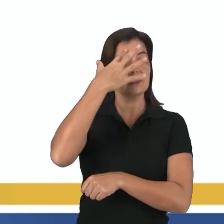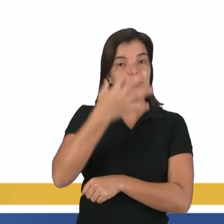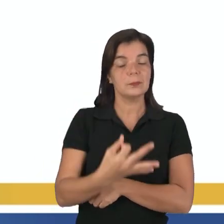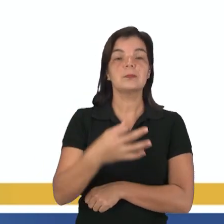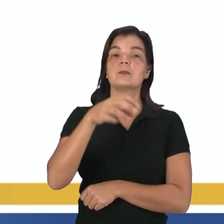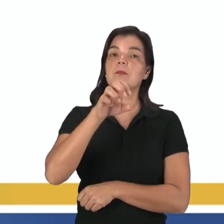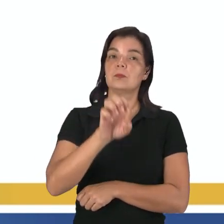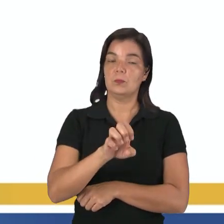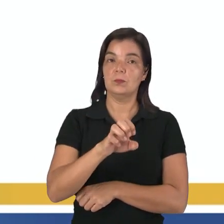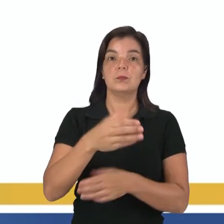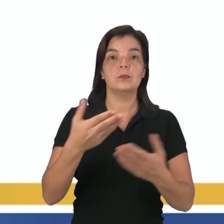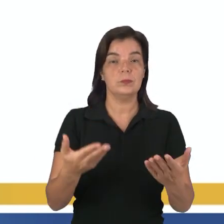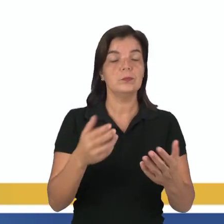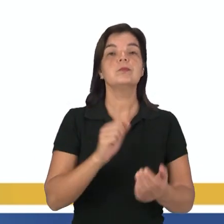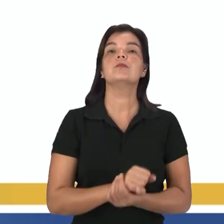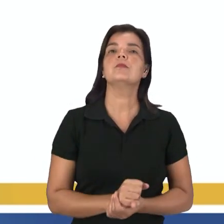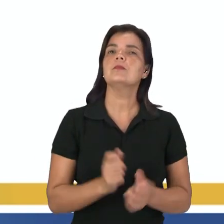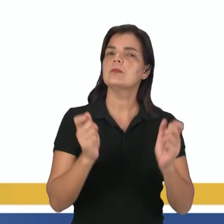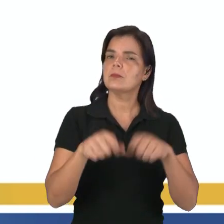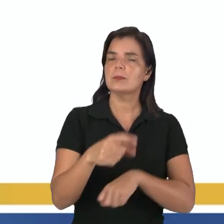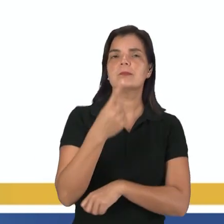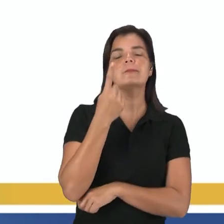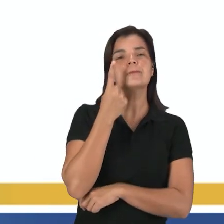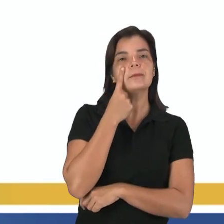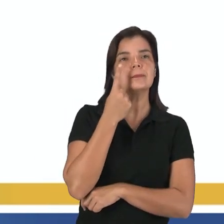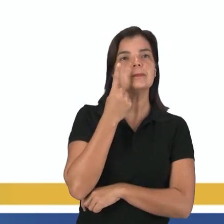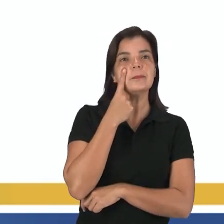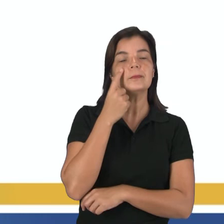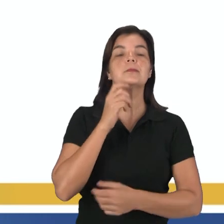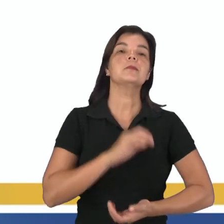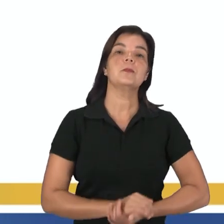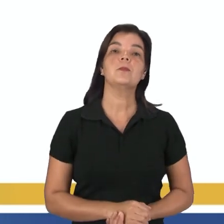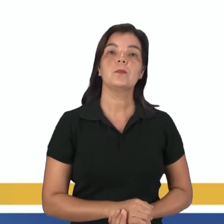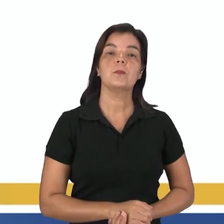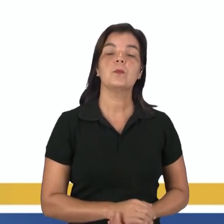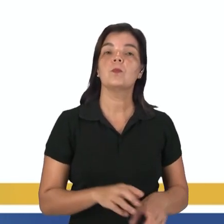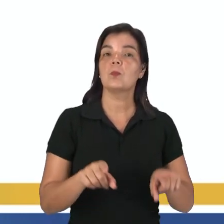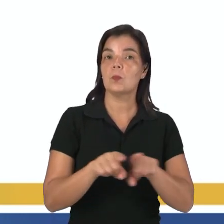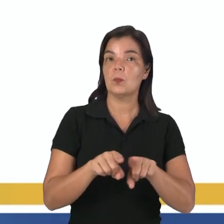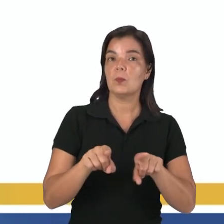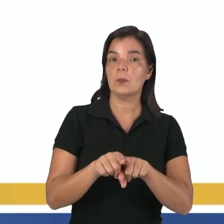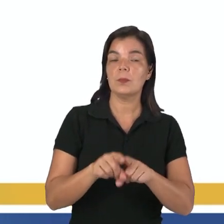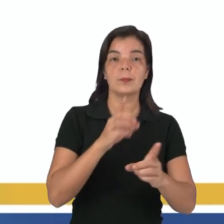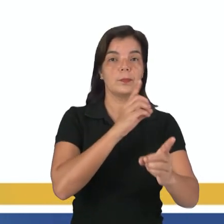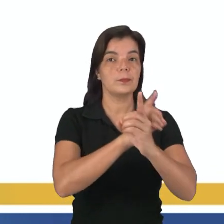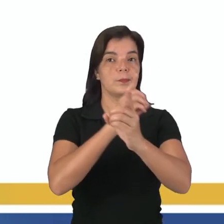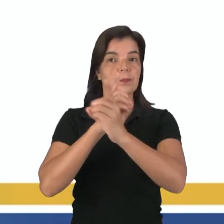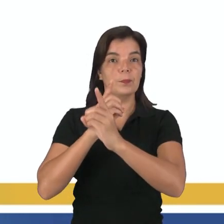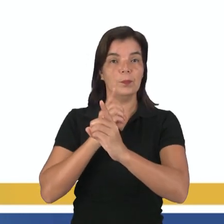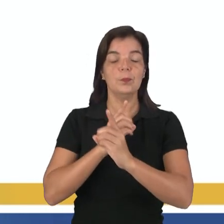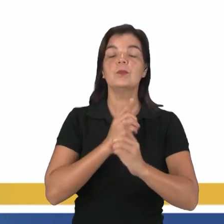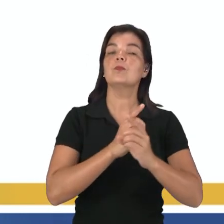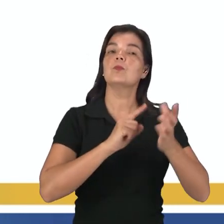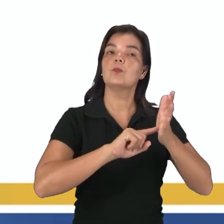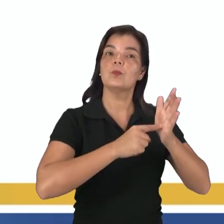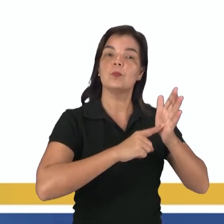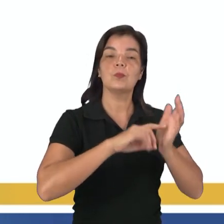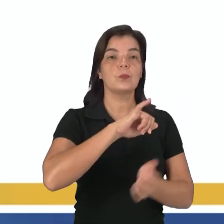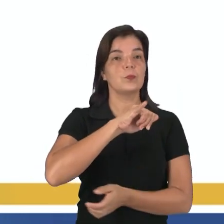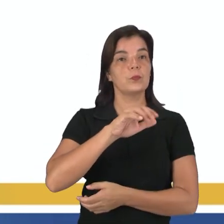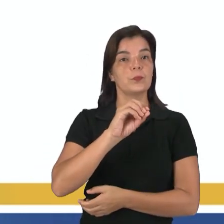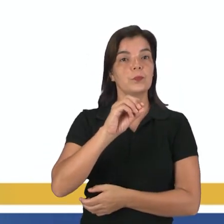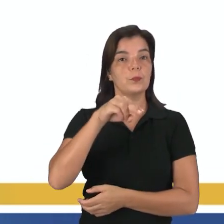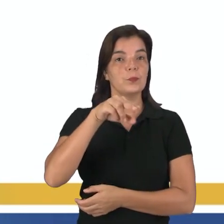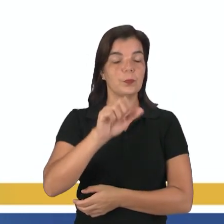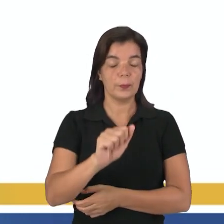no ponto e então nessa questão nós podemos observar e né A questão das localizações dos pontos